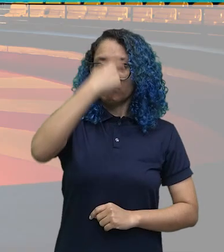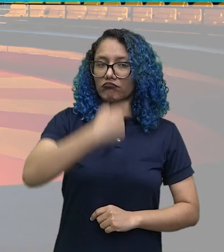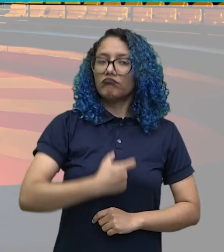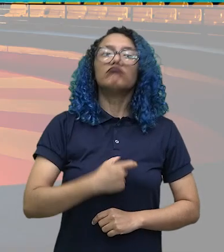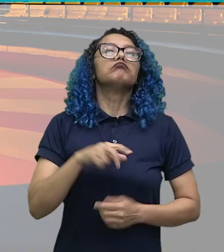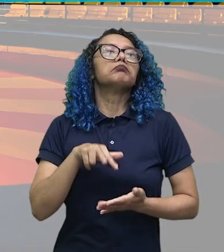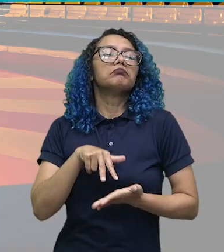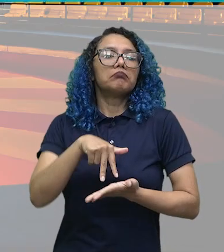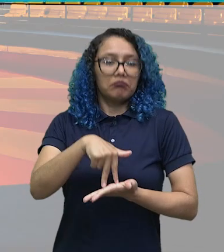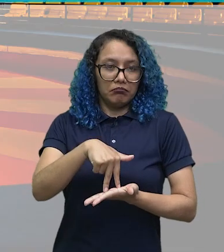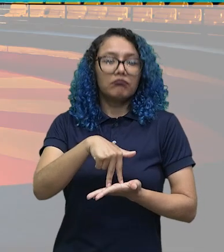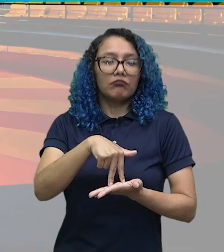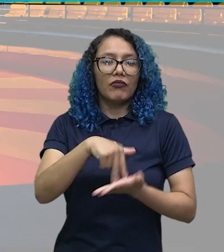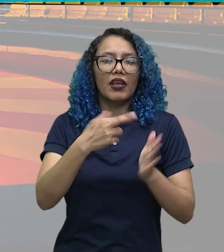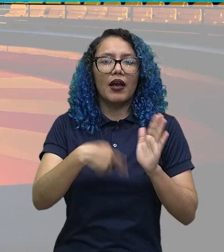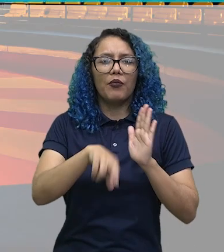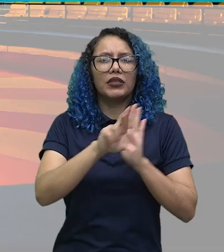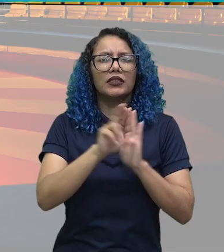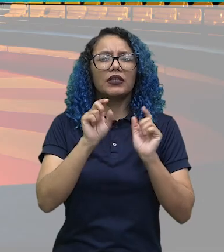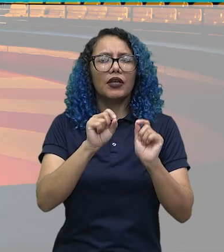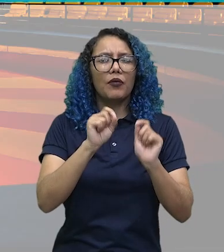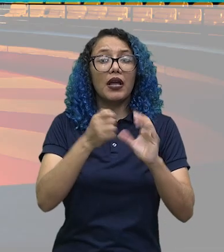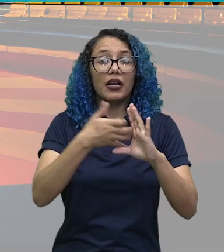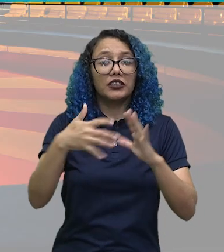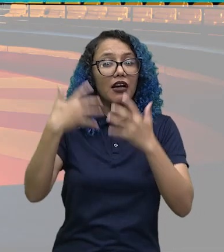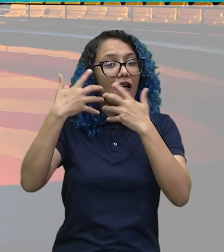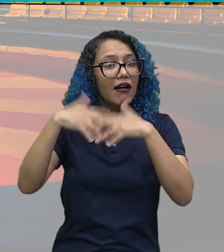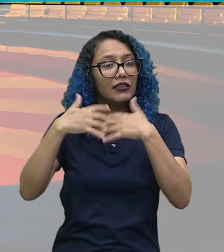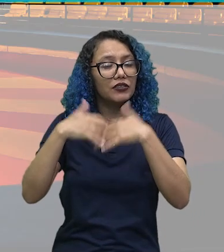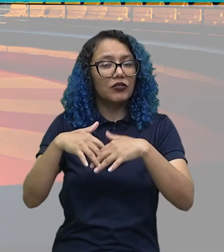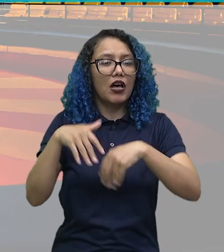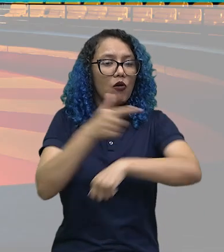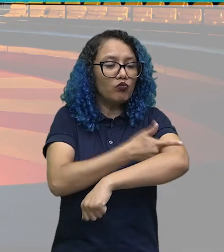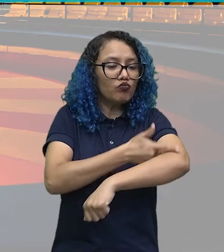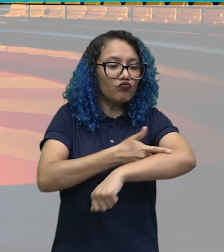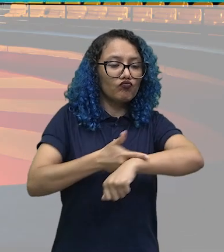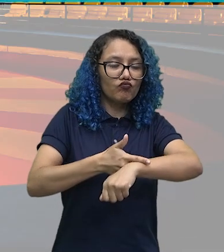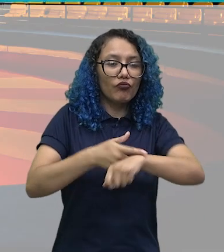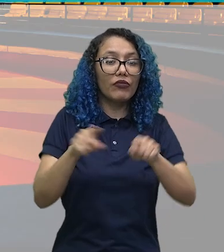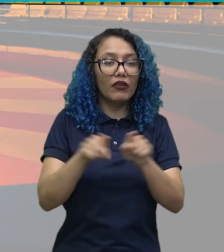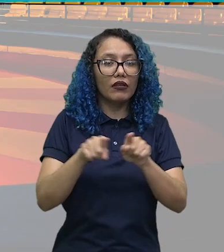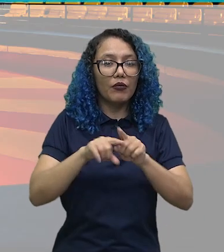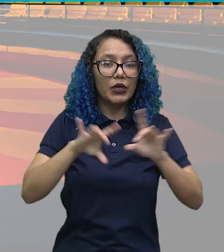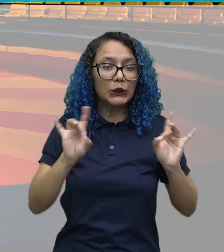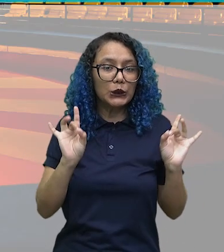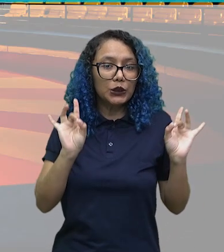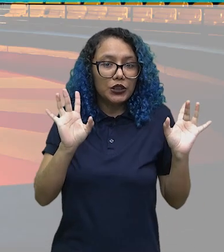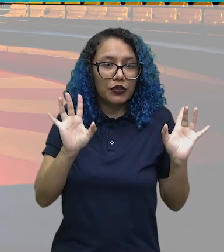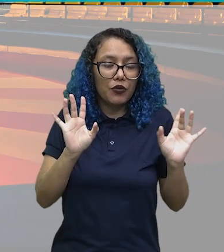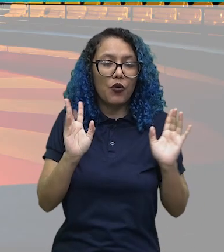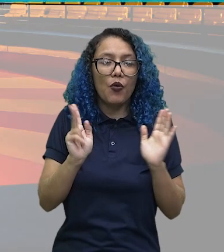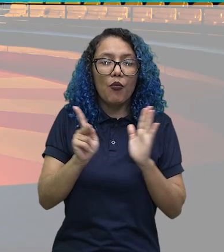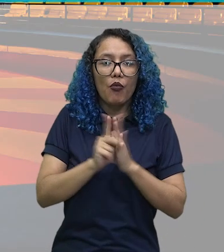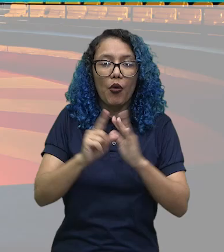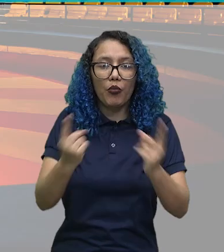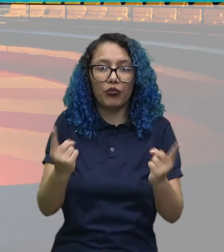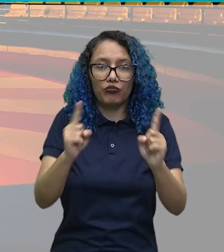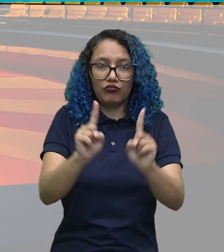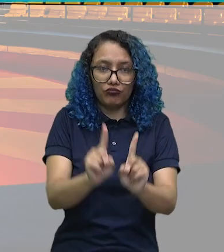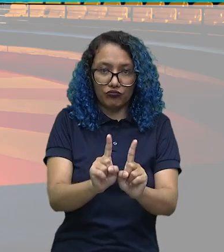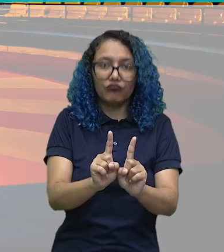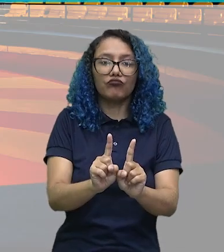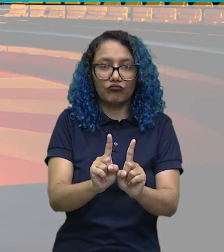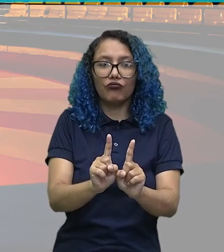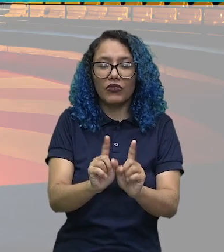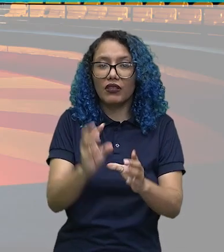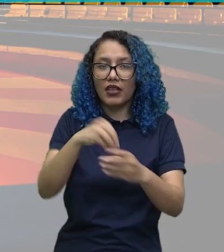postura ativa. Ele representa o lado racional, disciplinado e refinado do clássico